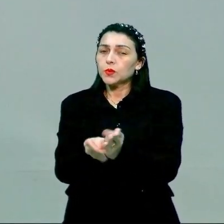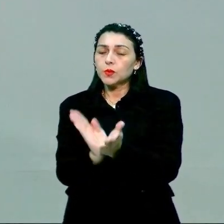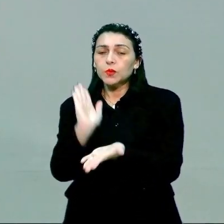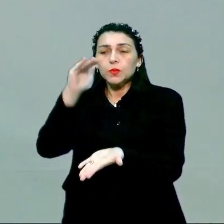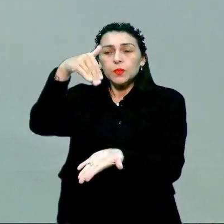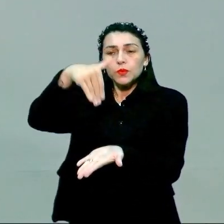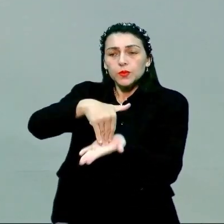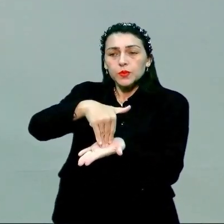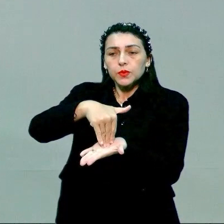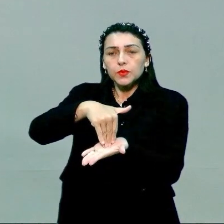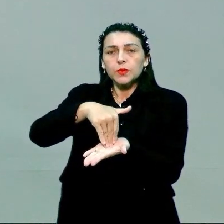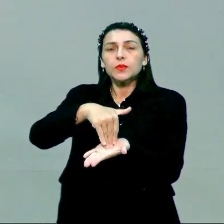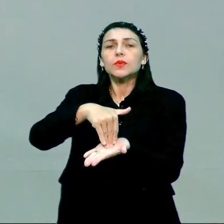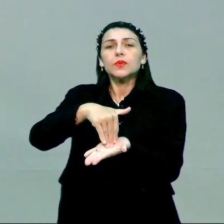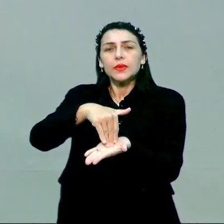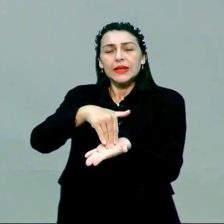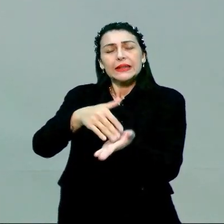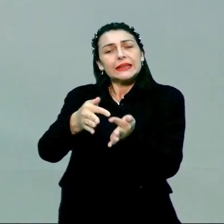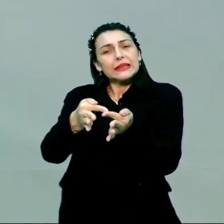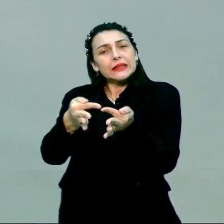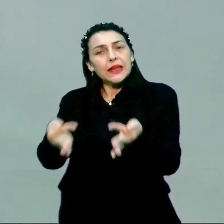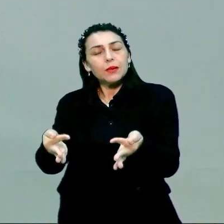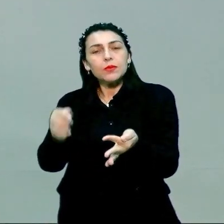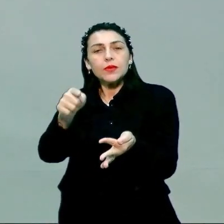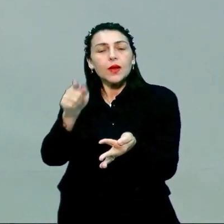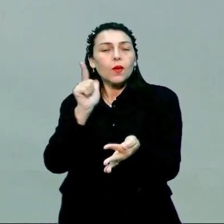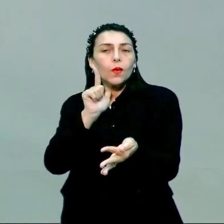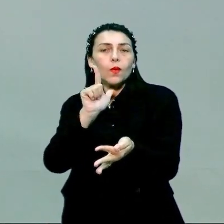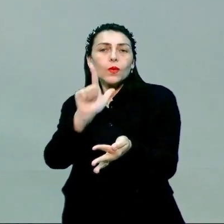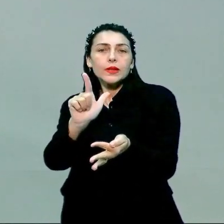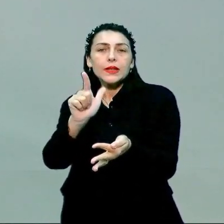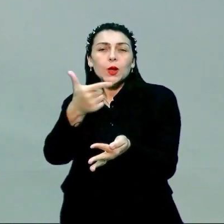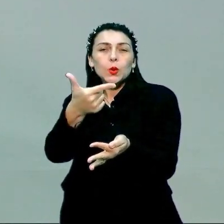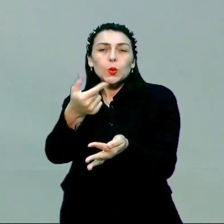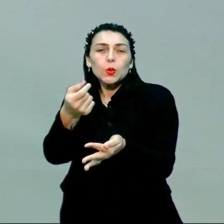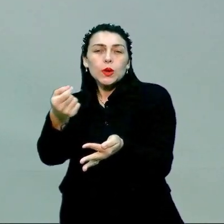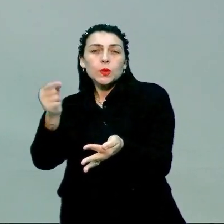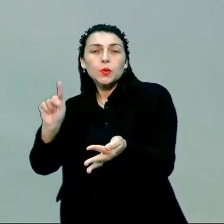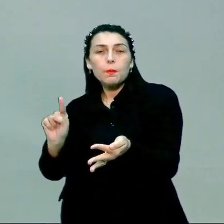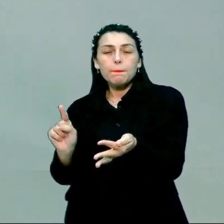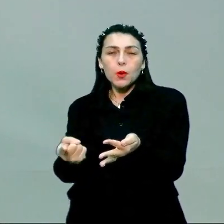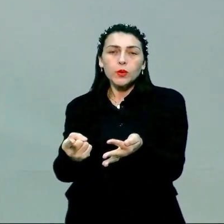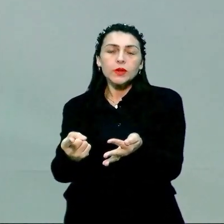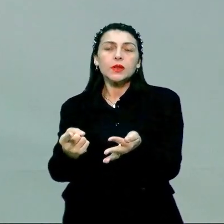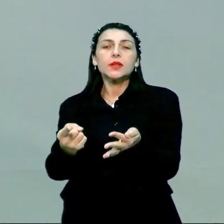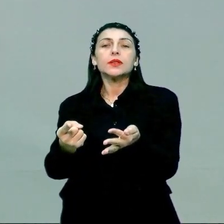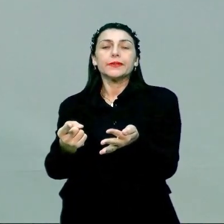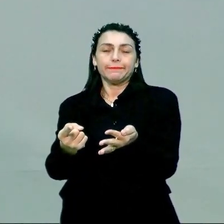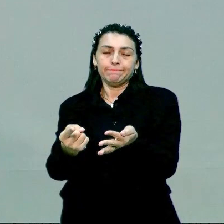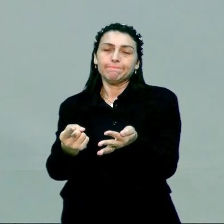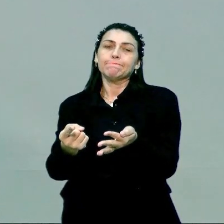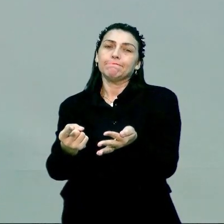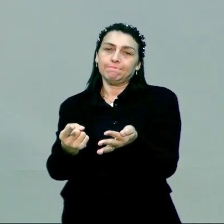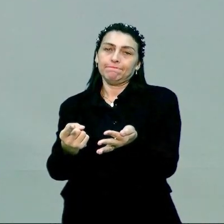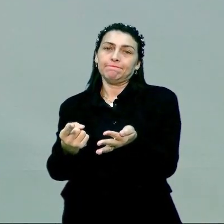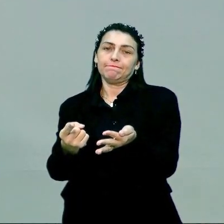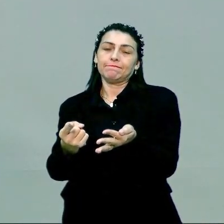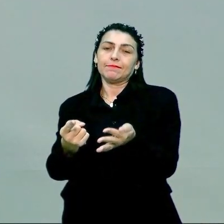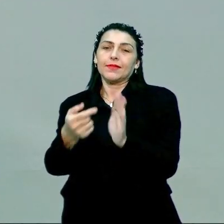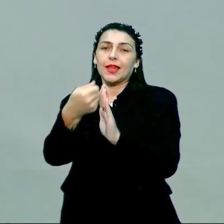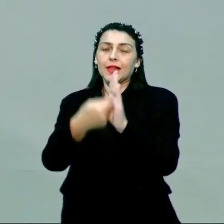ela é muito simples de você conseguir ali 200 pontos na redação do Enem, porque existe